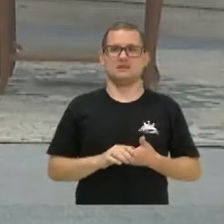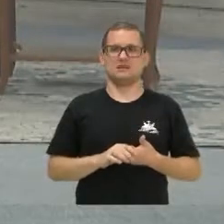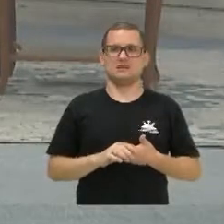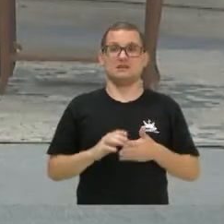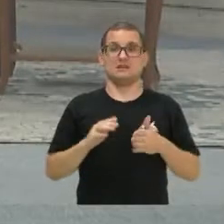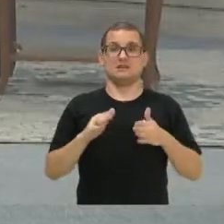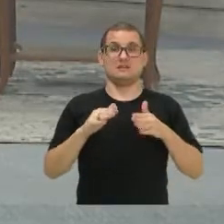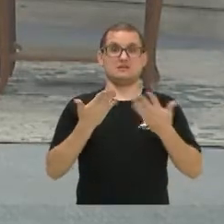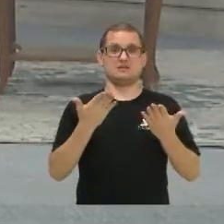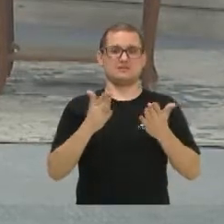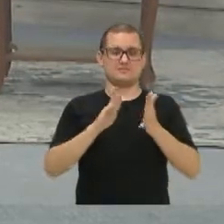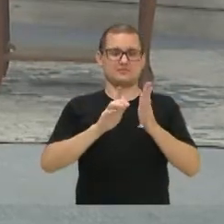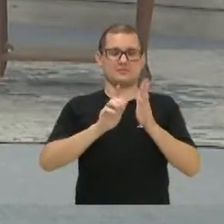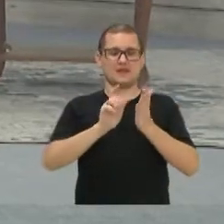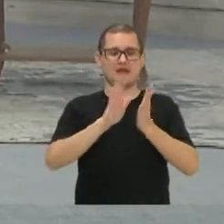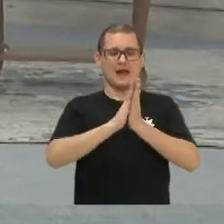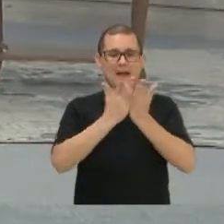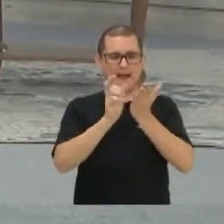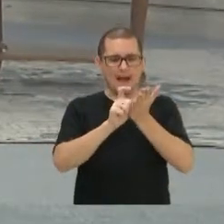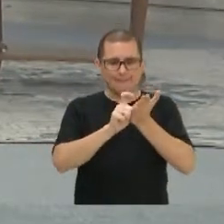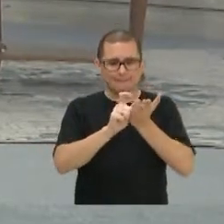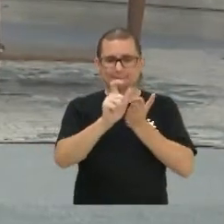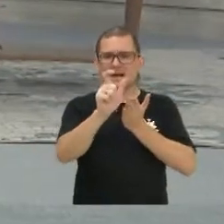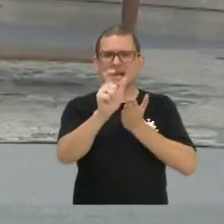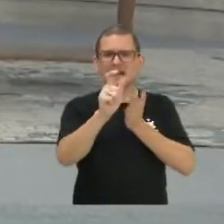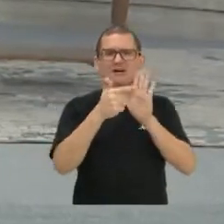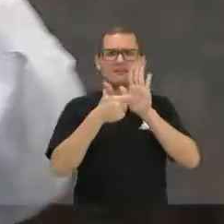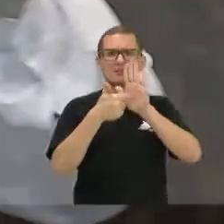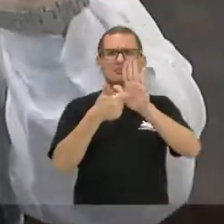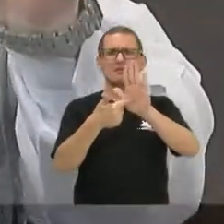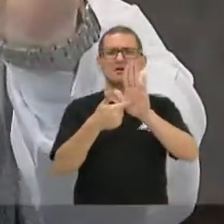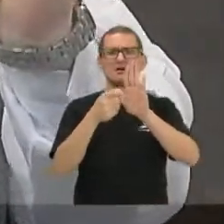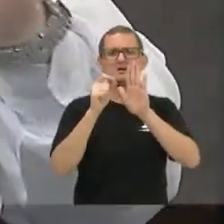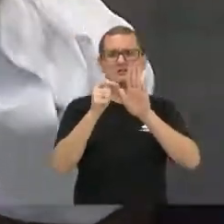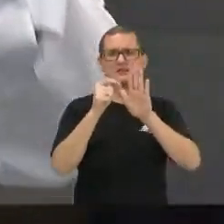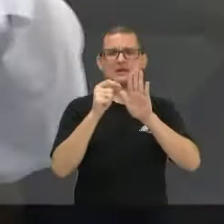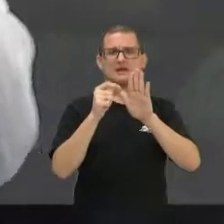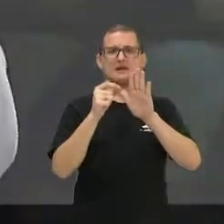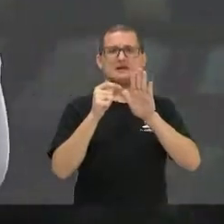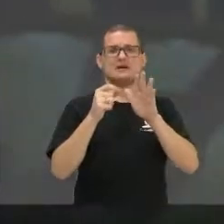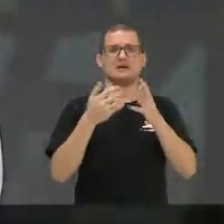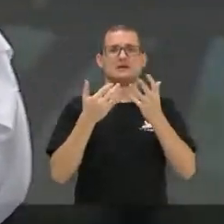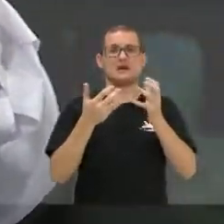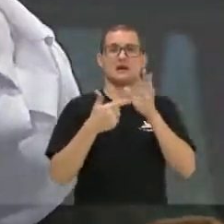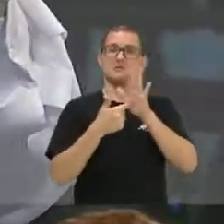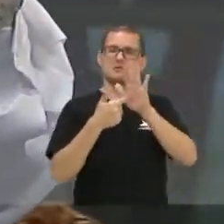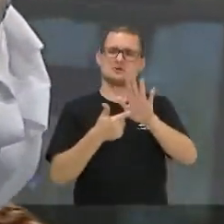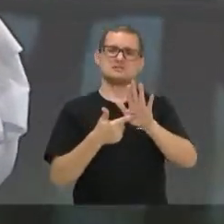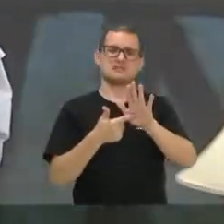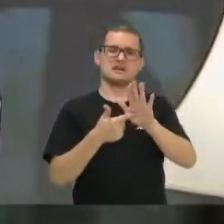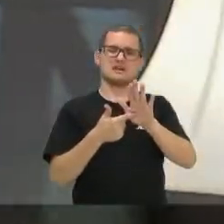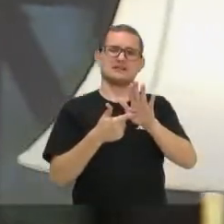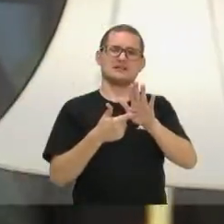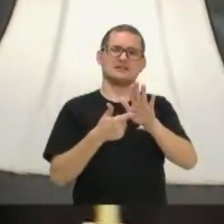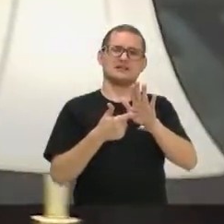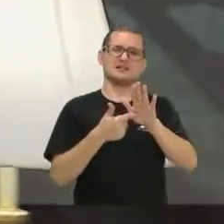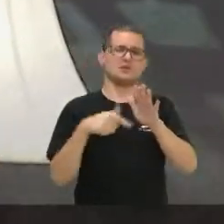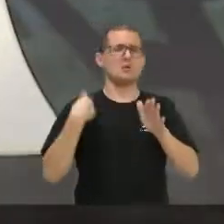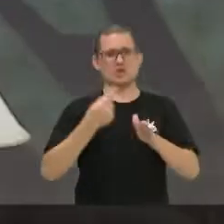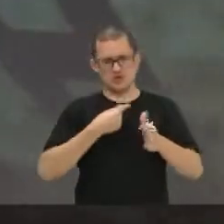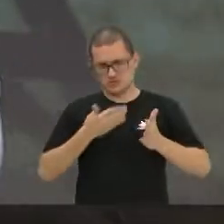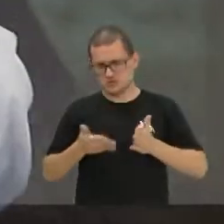capacidade de suportar aquelas experiências crucificam antes de qualquer caminho de qualquer